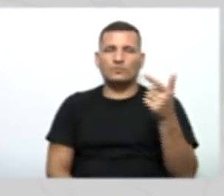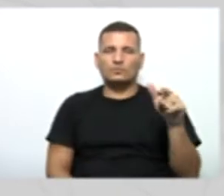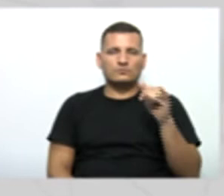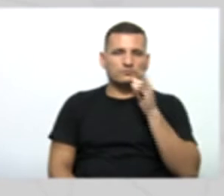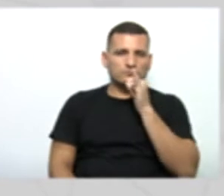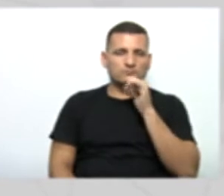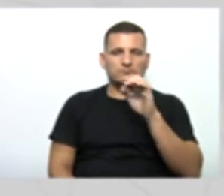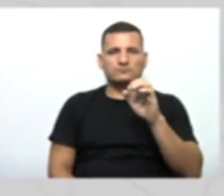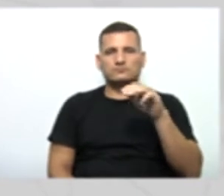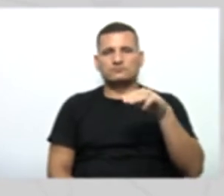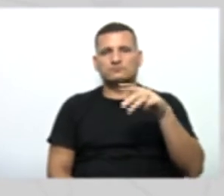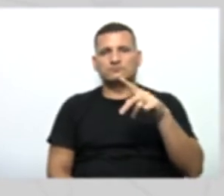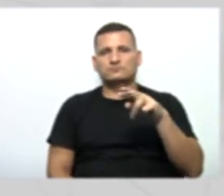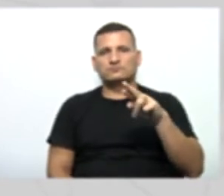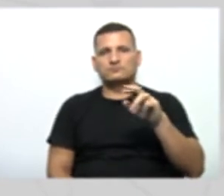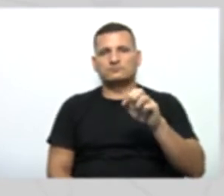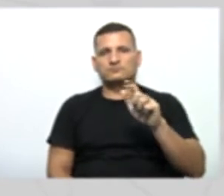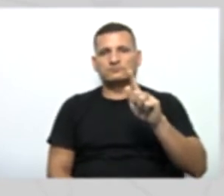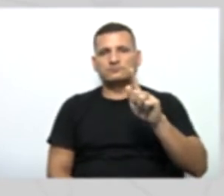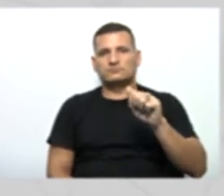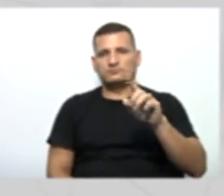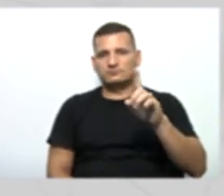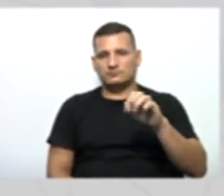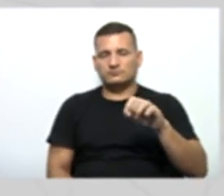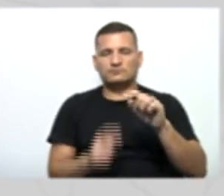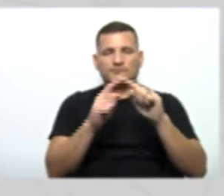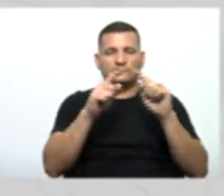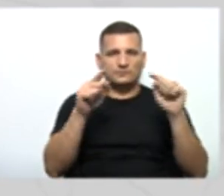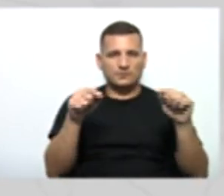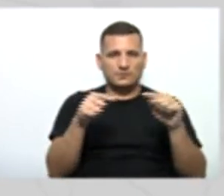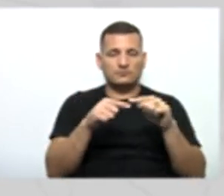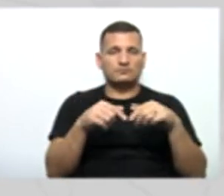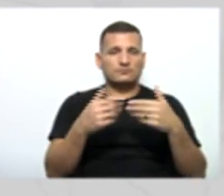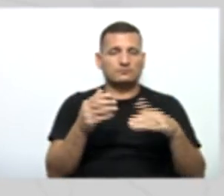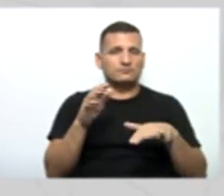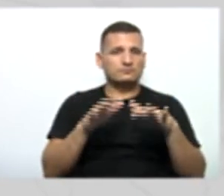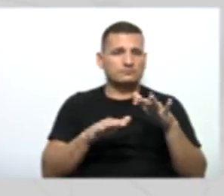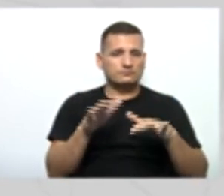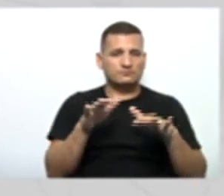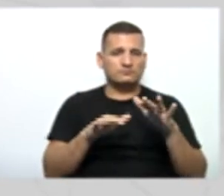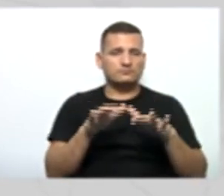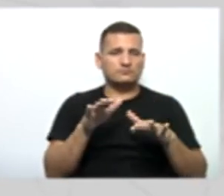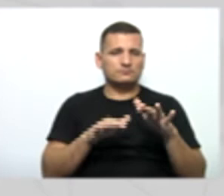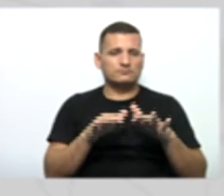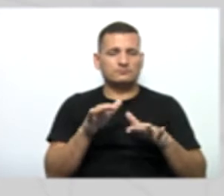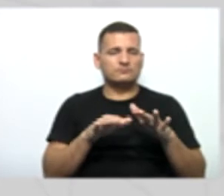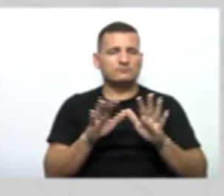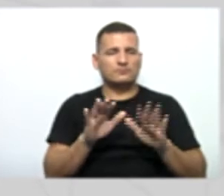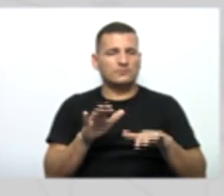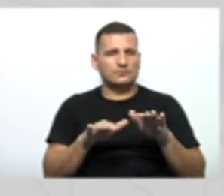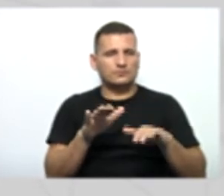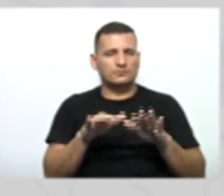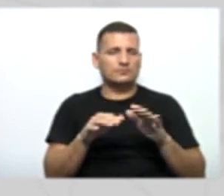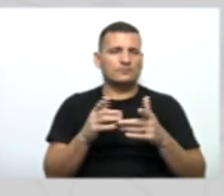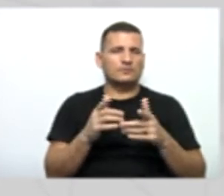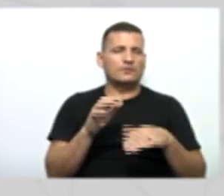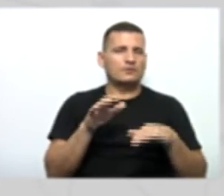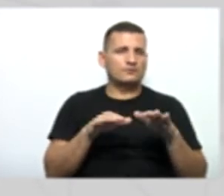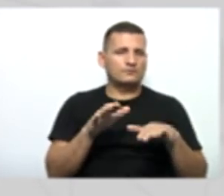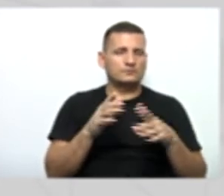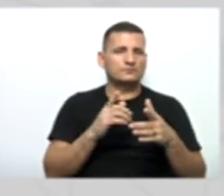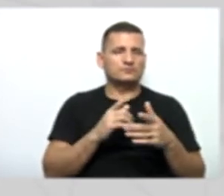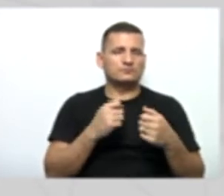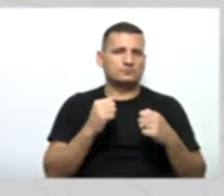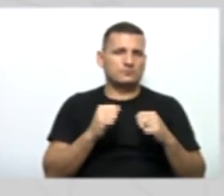empregado. Então, assim, dependendo do problema, essa classe pode ter, às vezes, até o